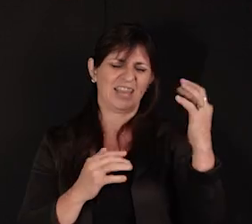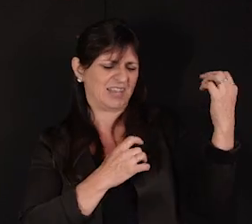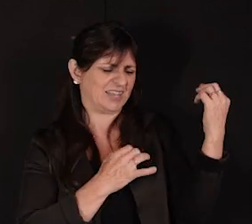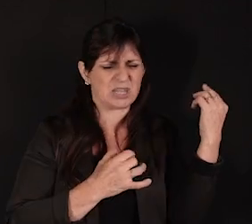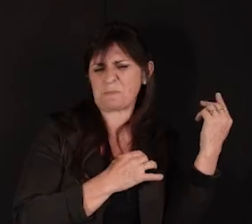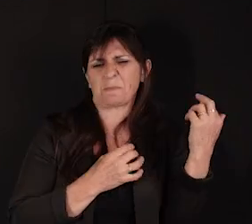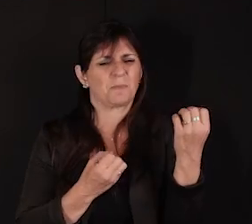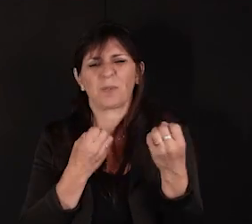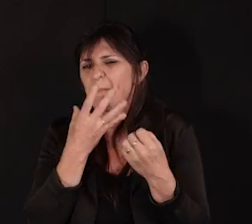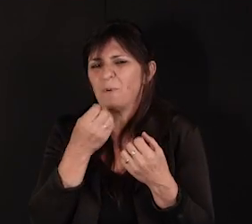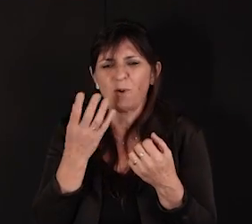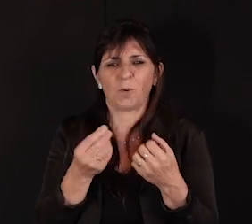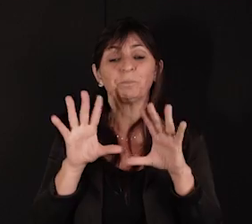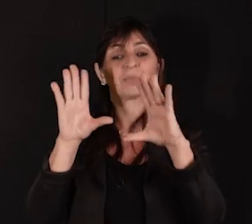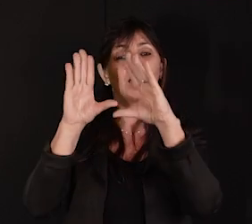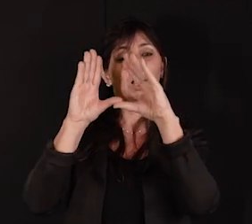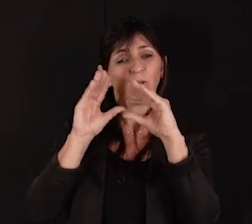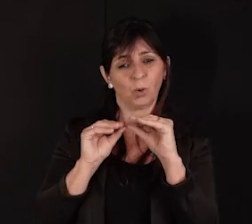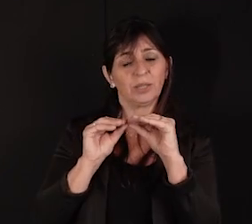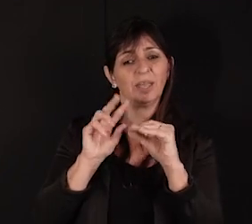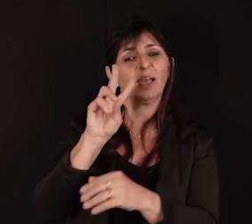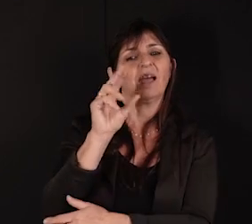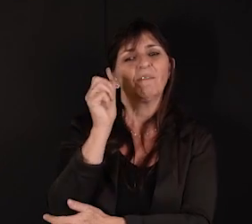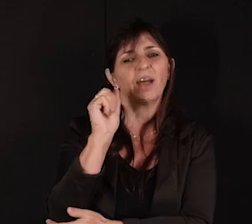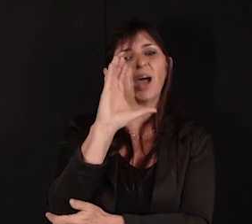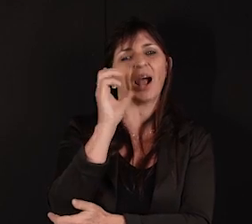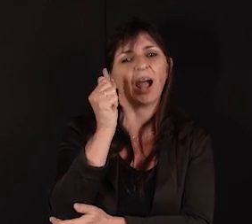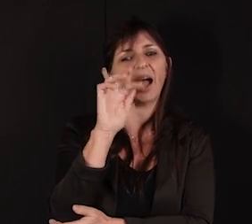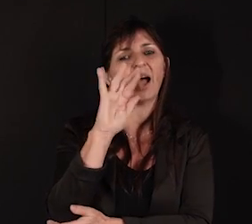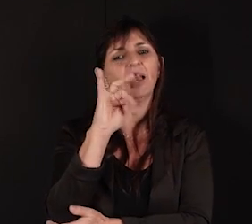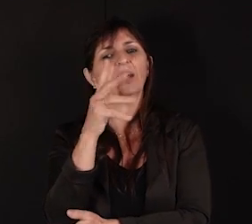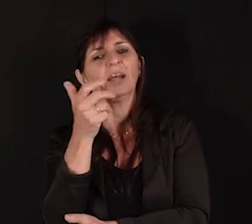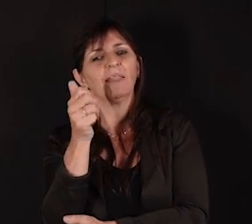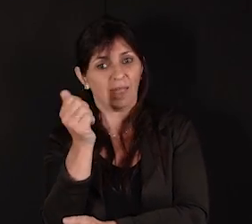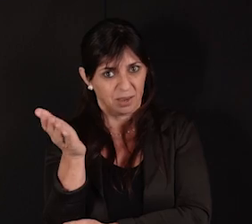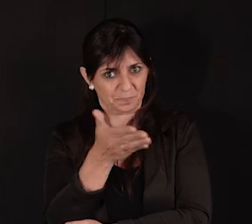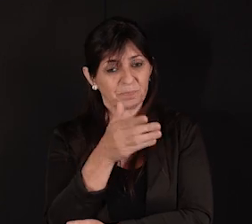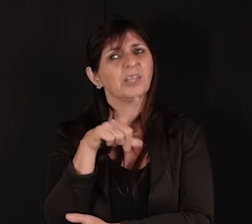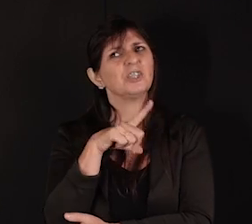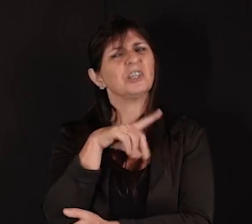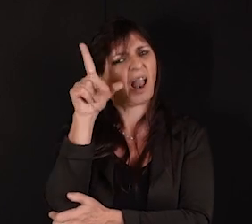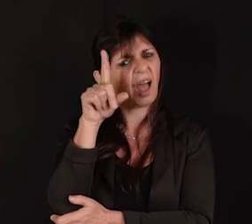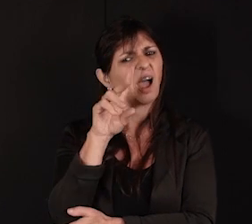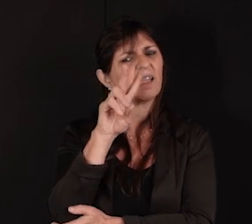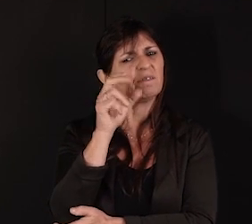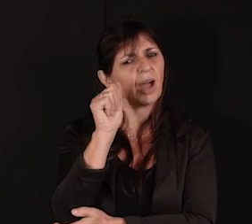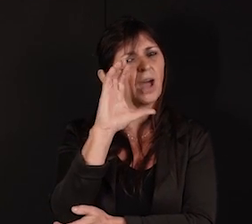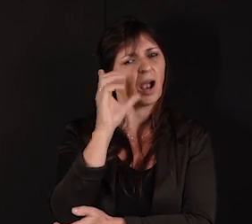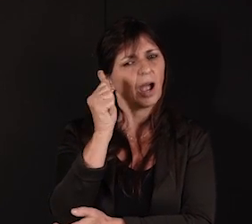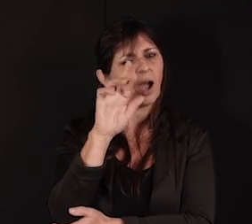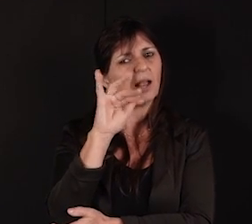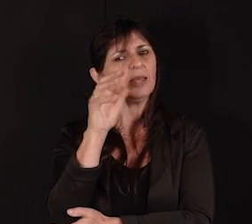colhonas. Noite Vacariana eu fiz em Vacaria, no Rodeio da Vacaria. Inclusive, estava na barraca do